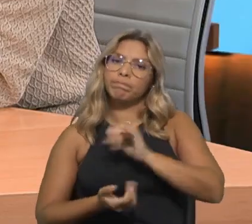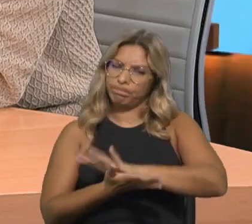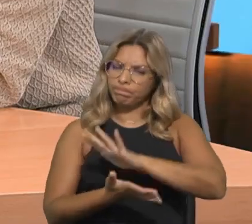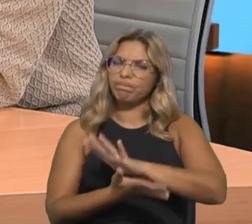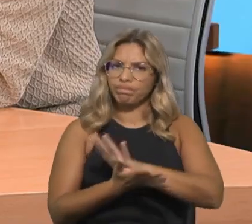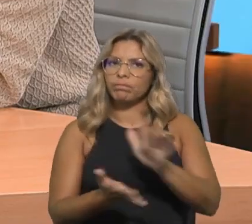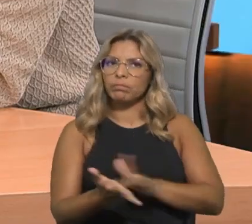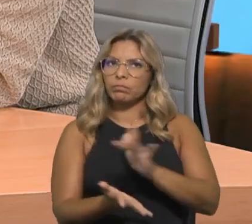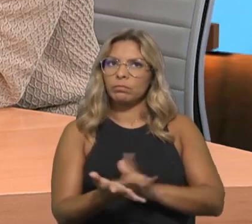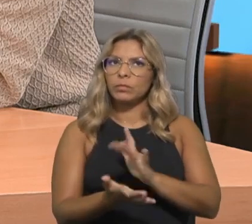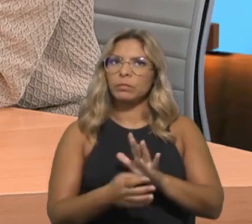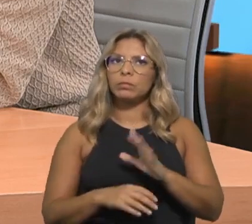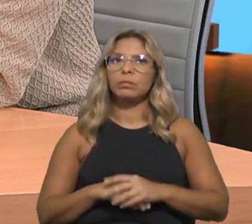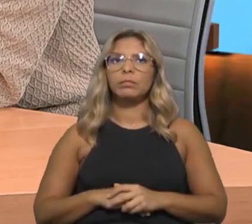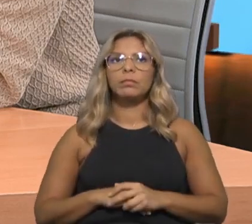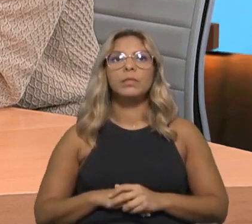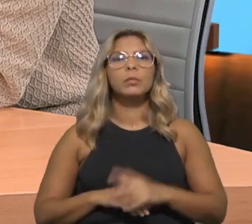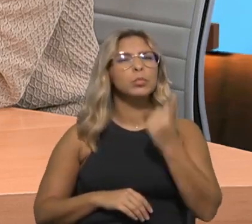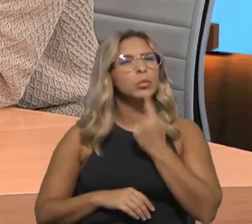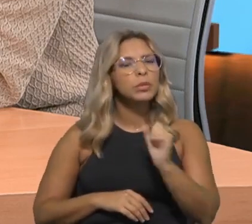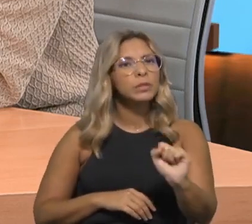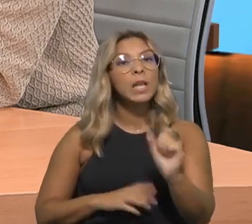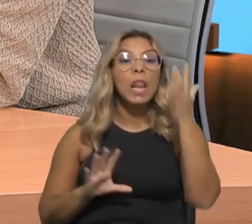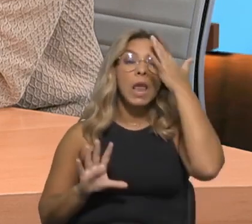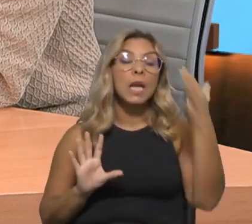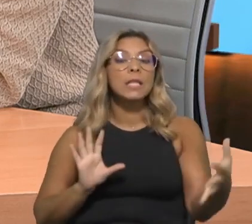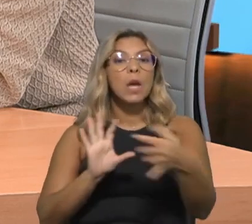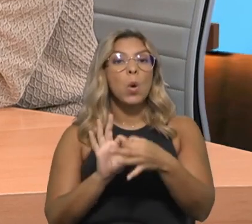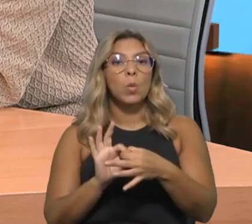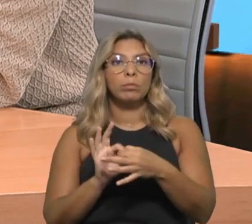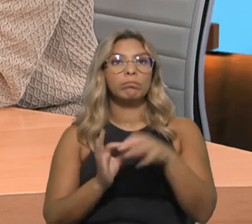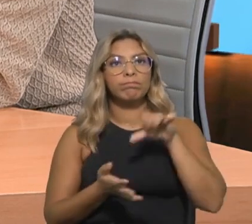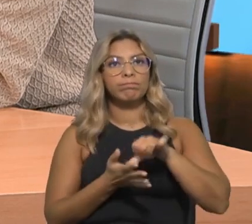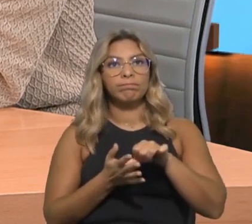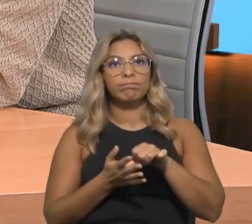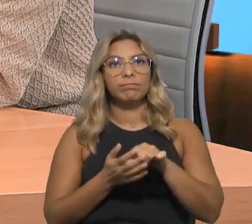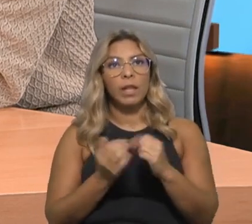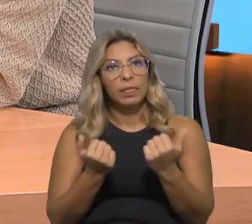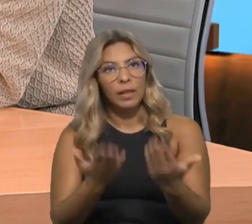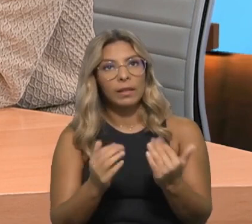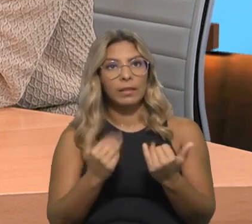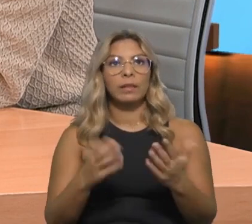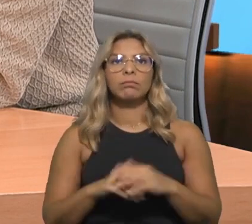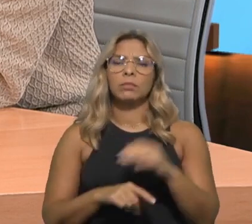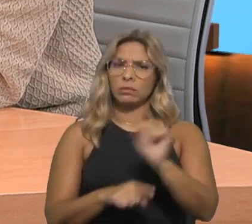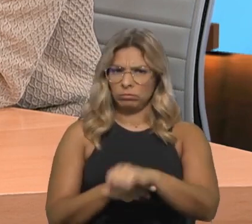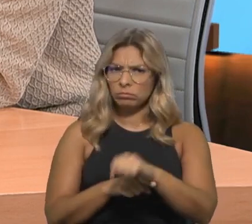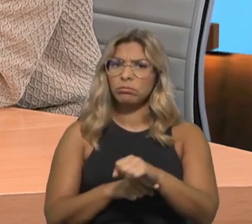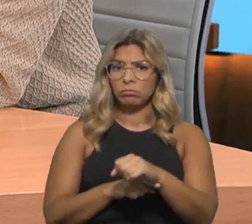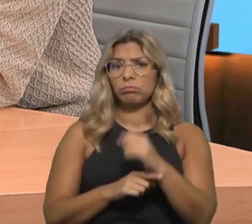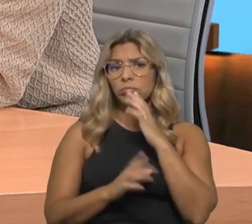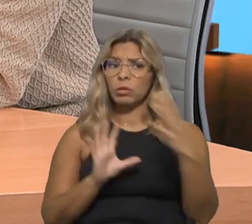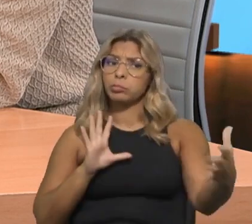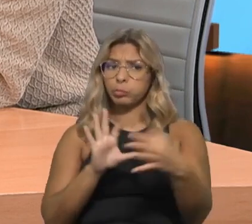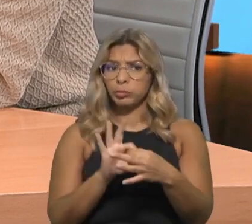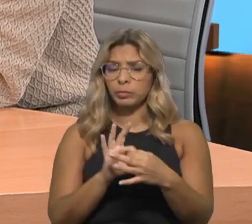Agora penso que já perdi a pergunta inicial a ligação contributo do centro que encontra nestes autores e conferencistas não é isso ex